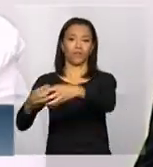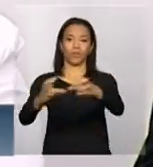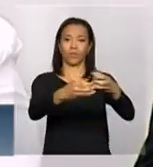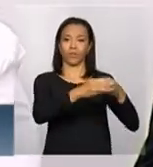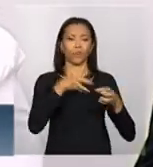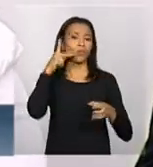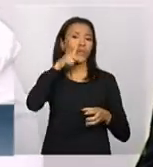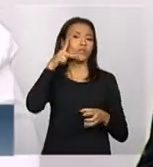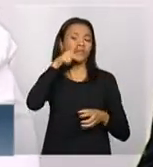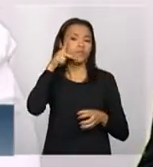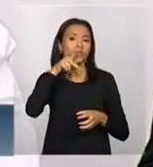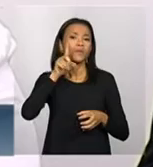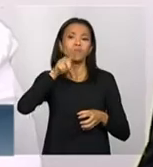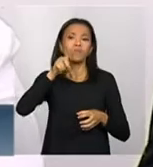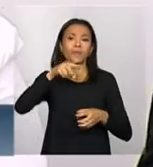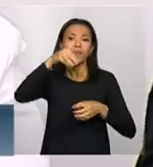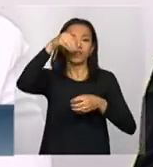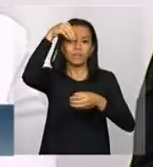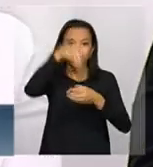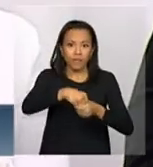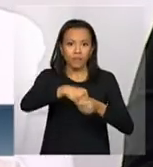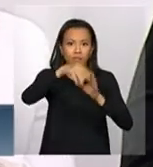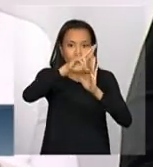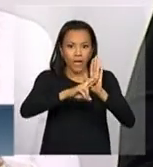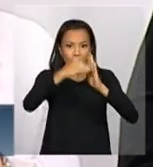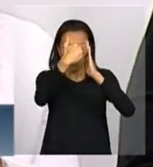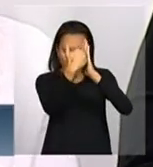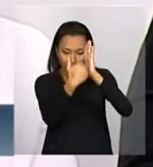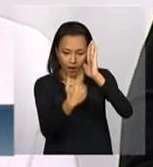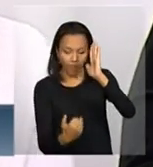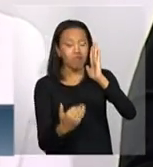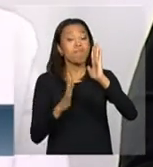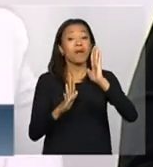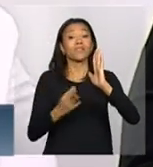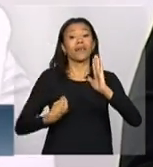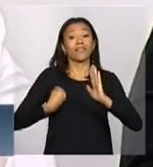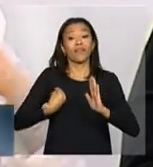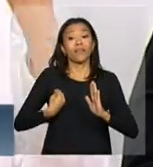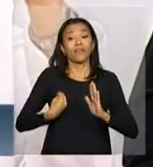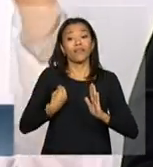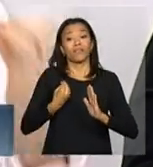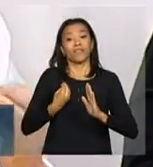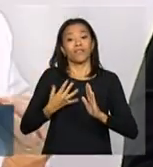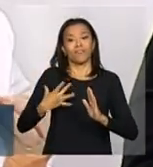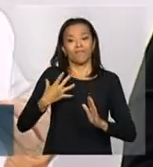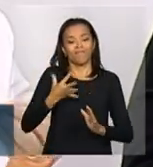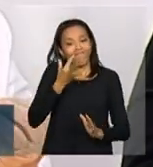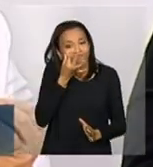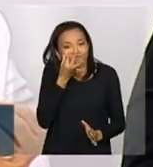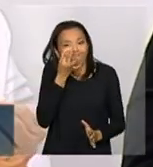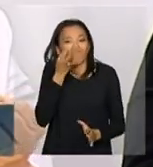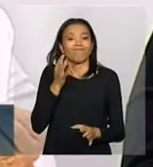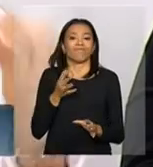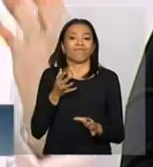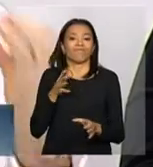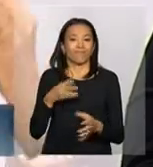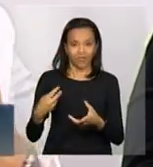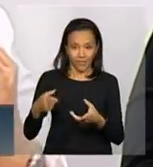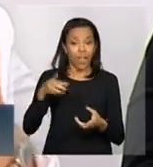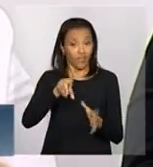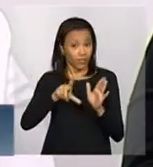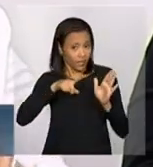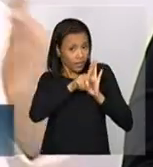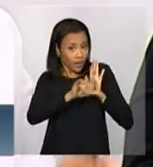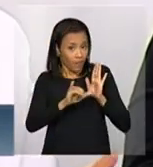Não é na plataforma política. É na vida real do cotidiano. Então, tem lei. A lei